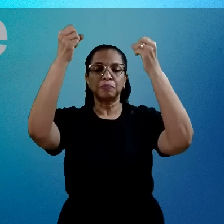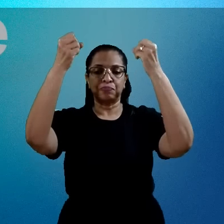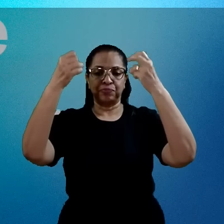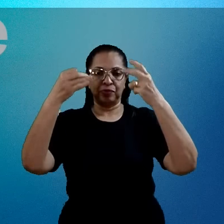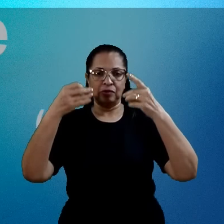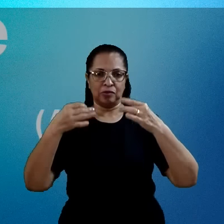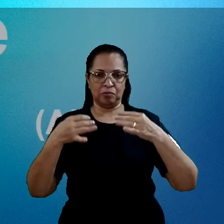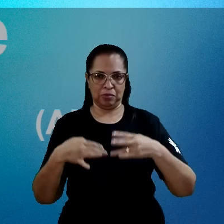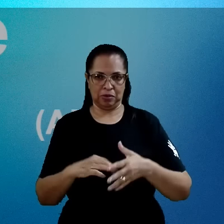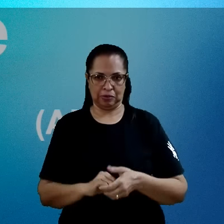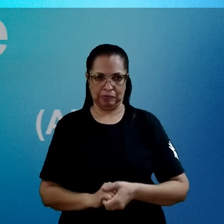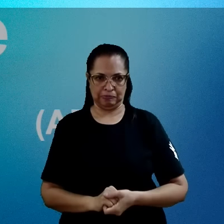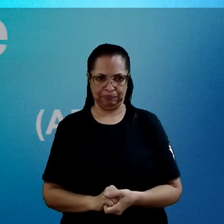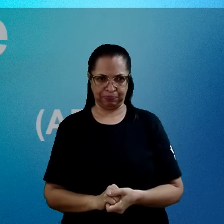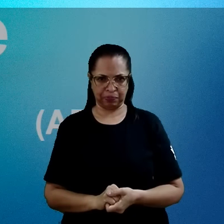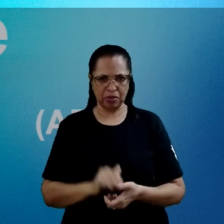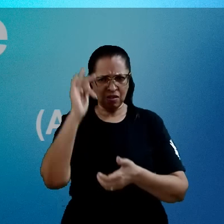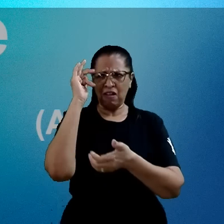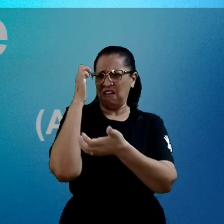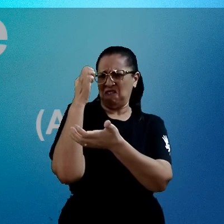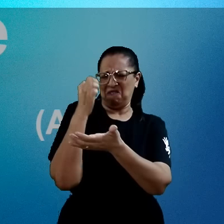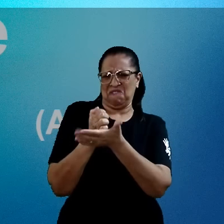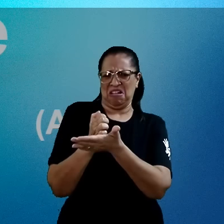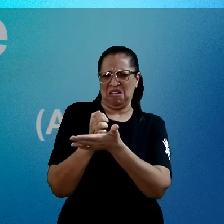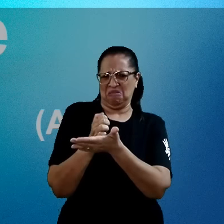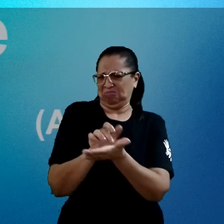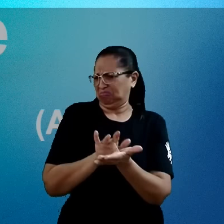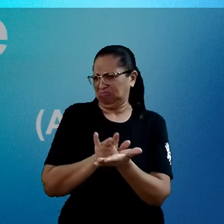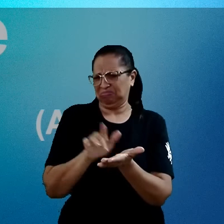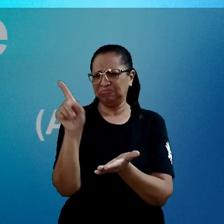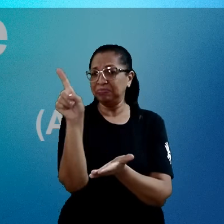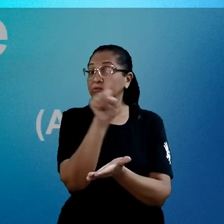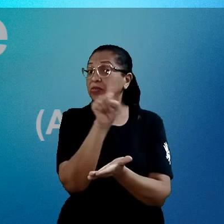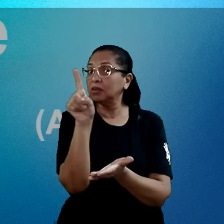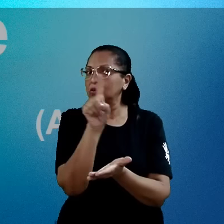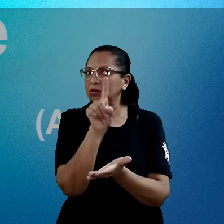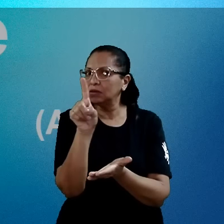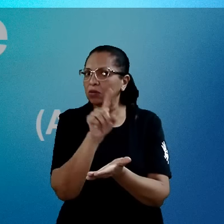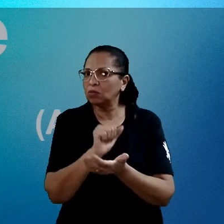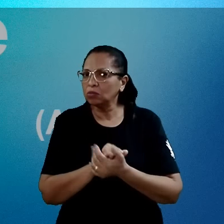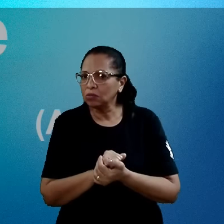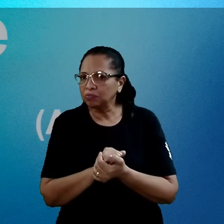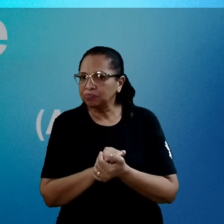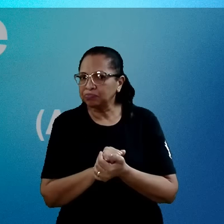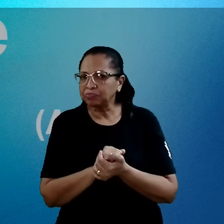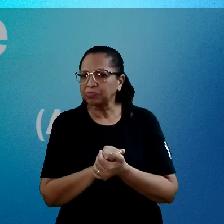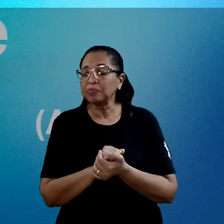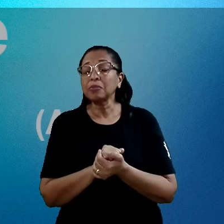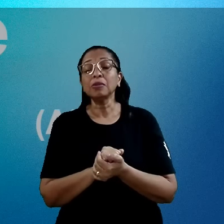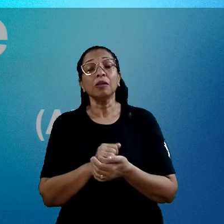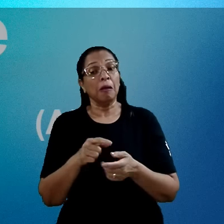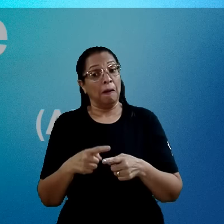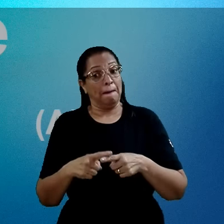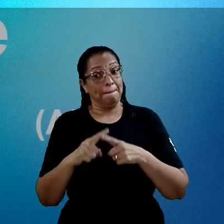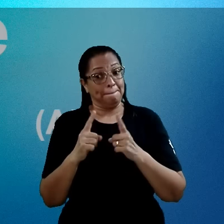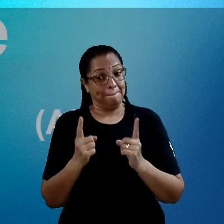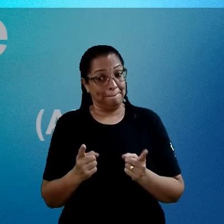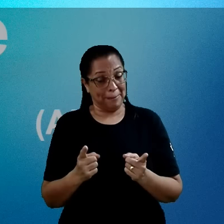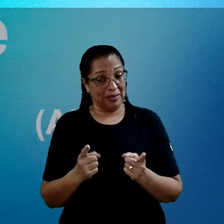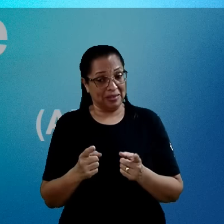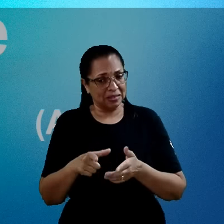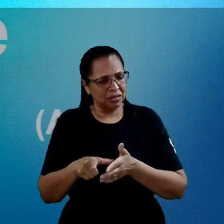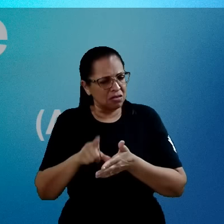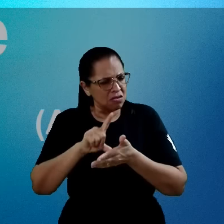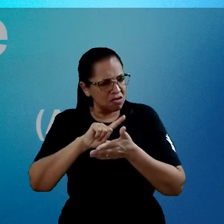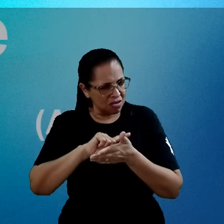queem tiá a qual habitou primeiro em tua avó l e